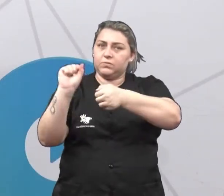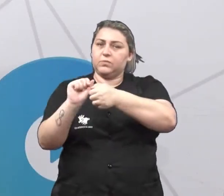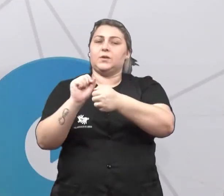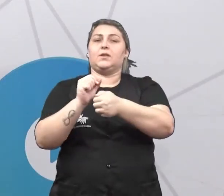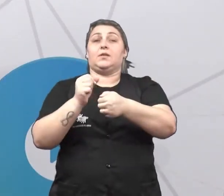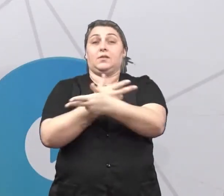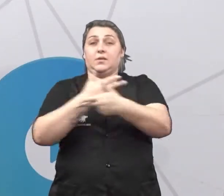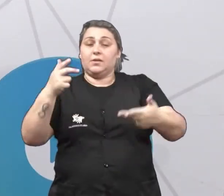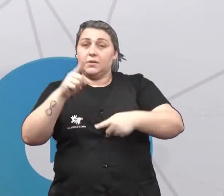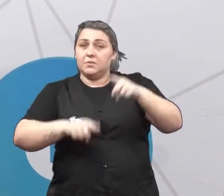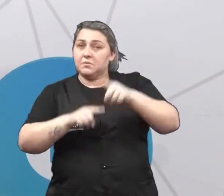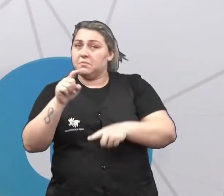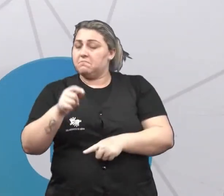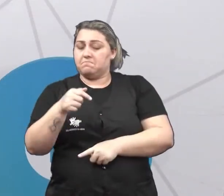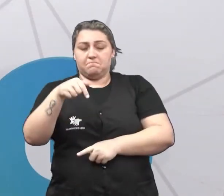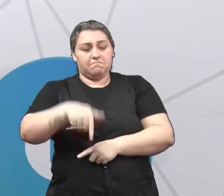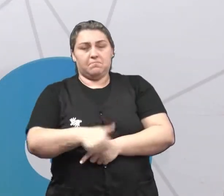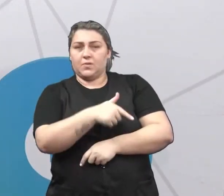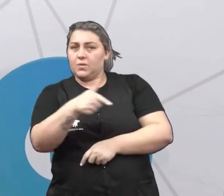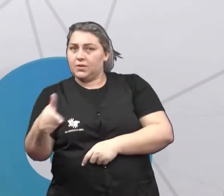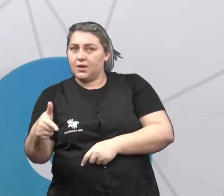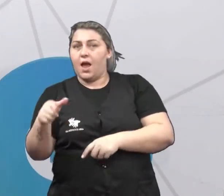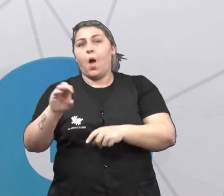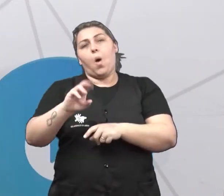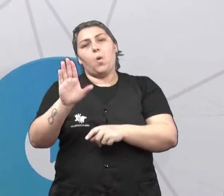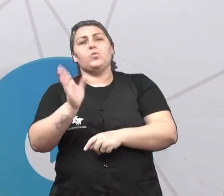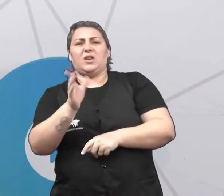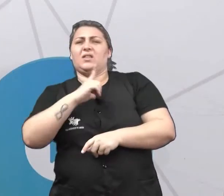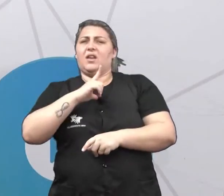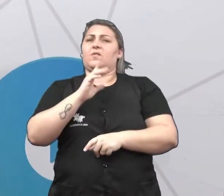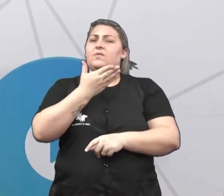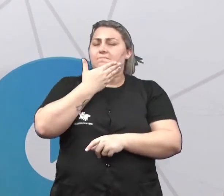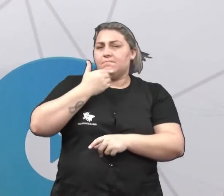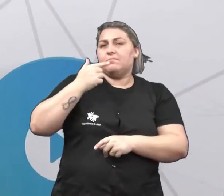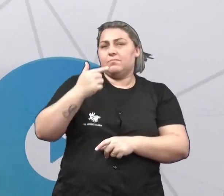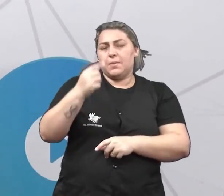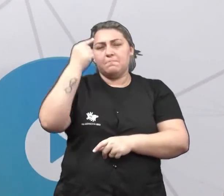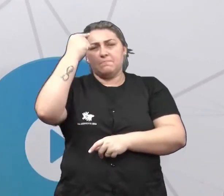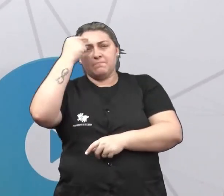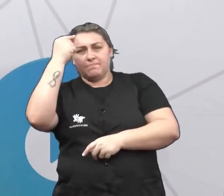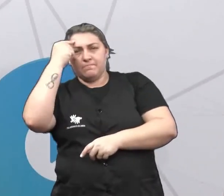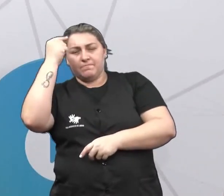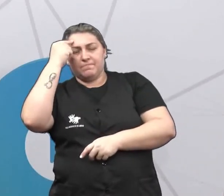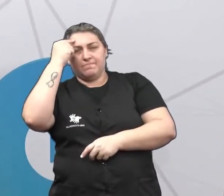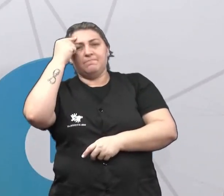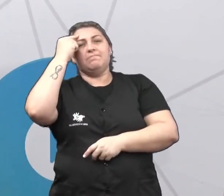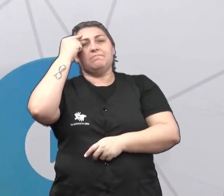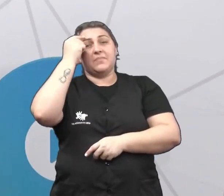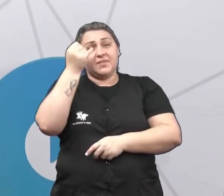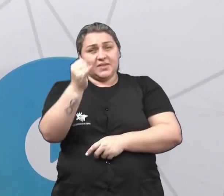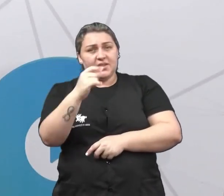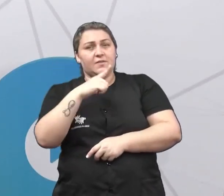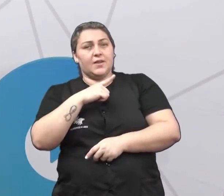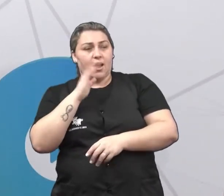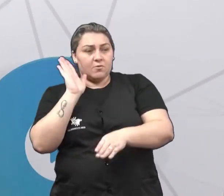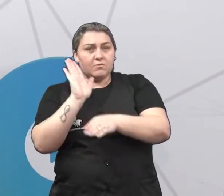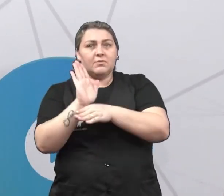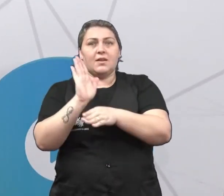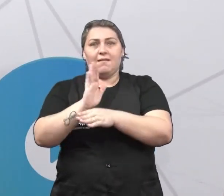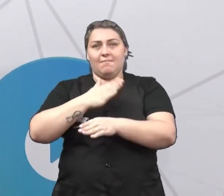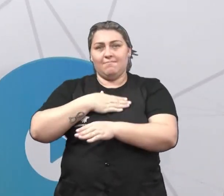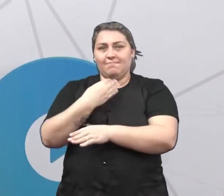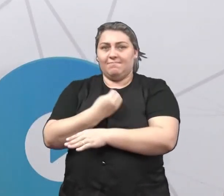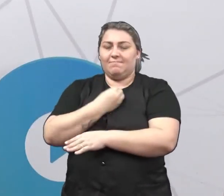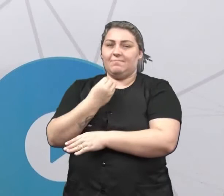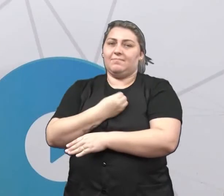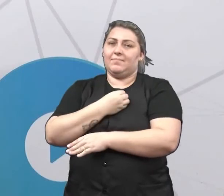um produto que talvez não exista ainda no mercado de comerciais. Pensa em alguma coisa que você sempre diz, se isso aqui existisse, ajudaria muito na minha vida,